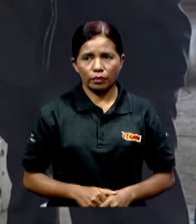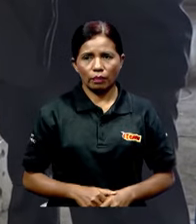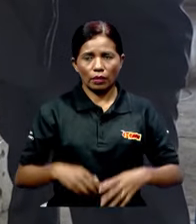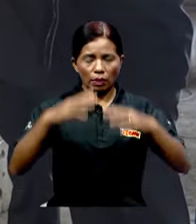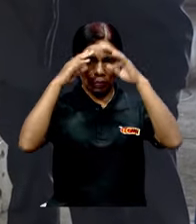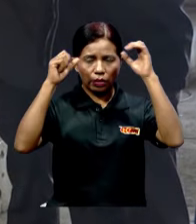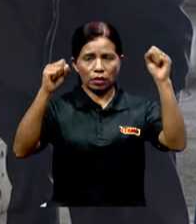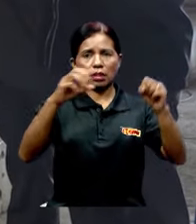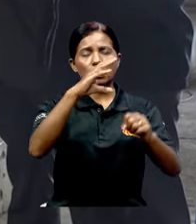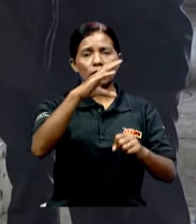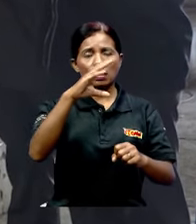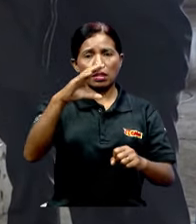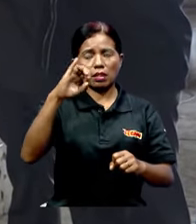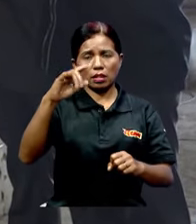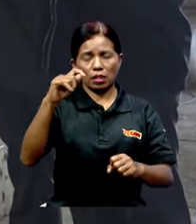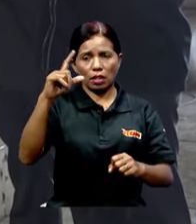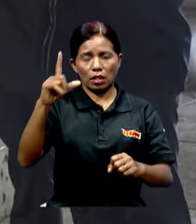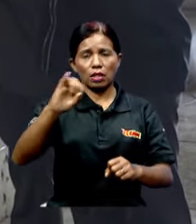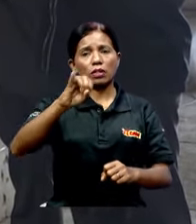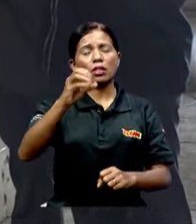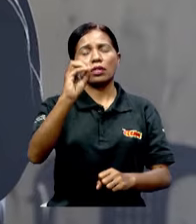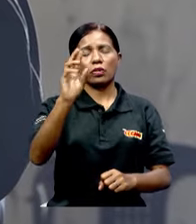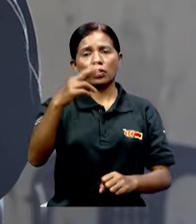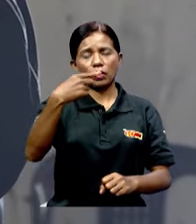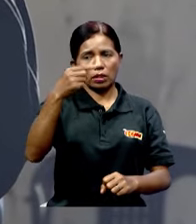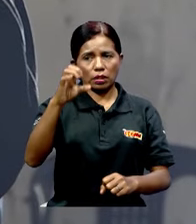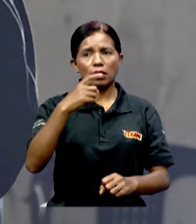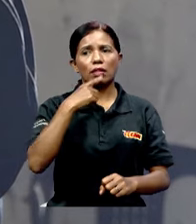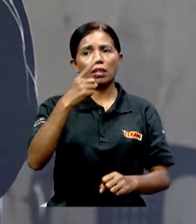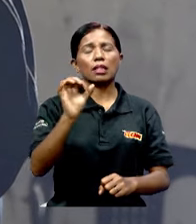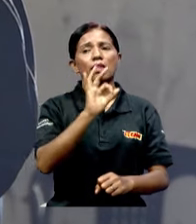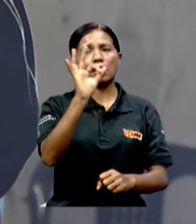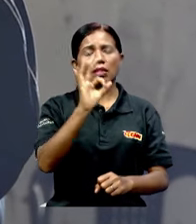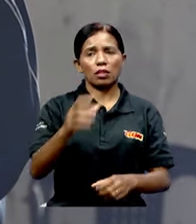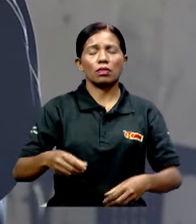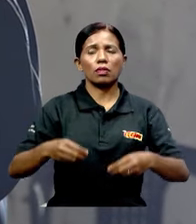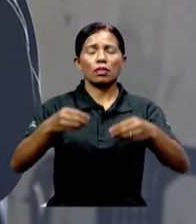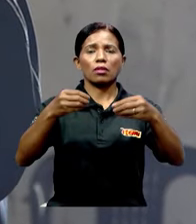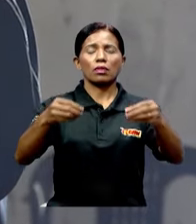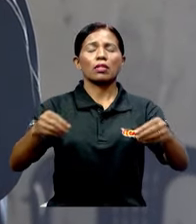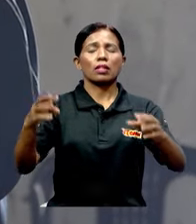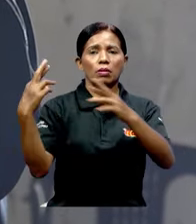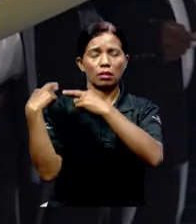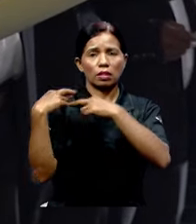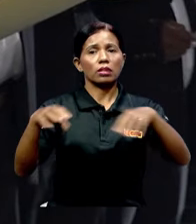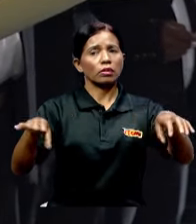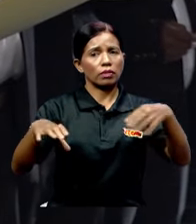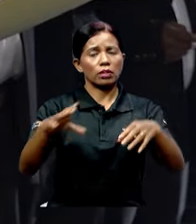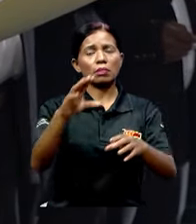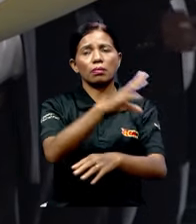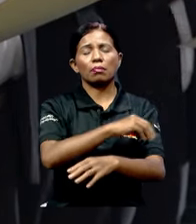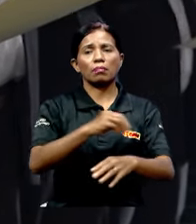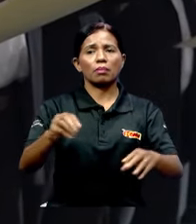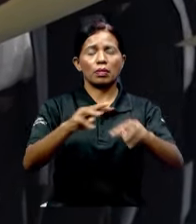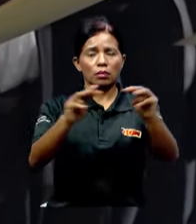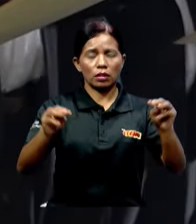Presidente da Câmara Comércio e Indústria Timor-Leste, Jorge Manuel de Araújo Serrano, e a sexta né, foi posse da estrutura Câmara Comércio e Indústria Município Enaro.